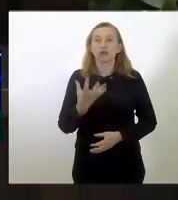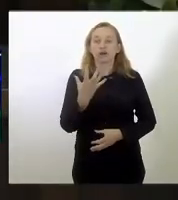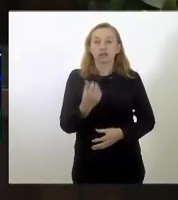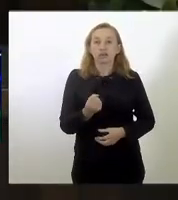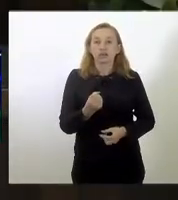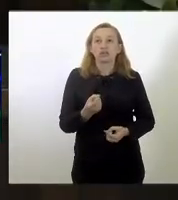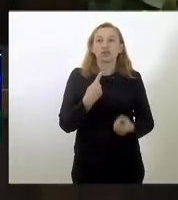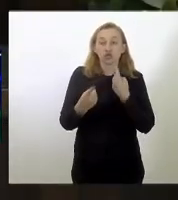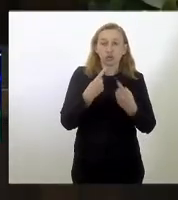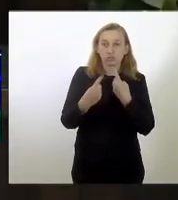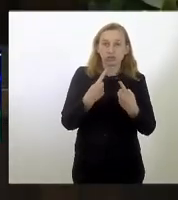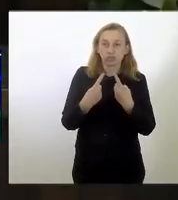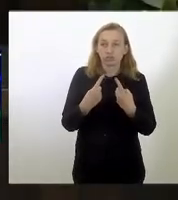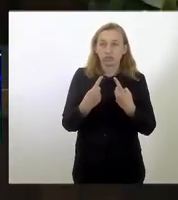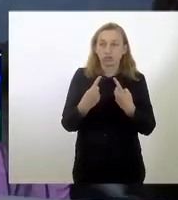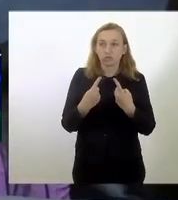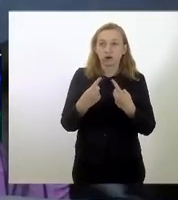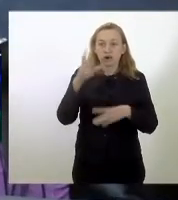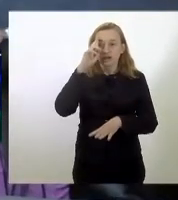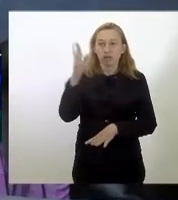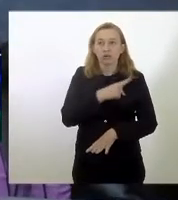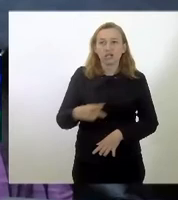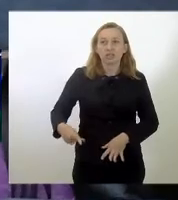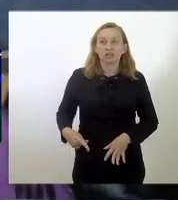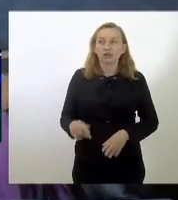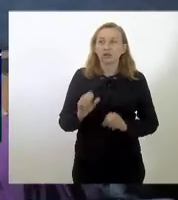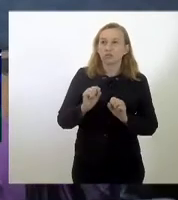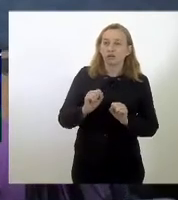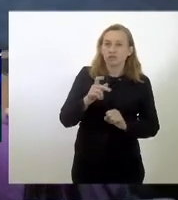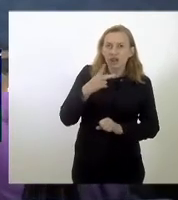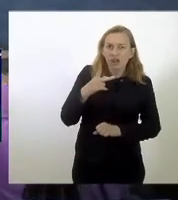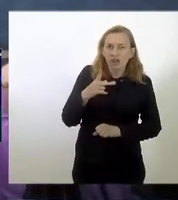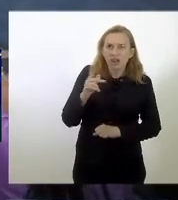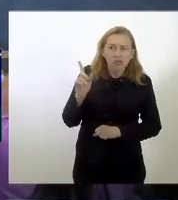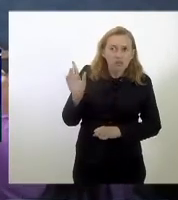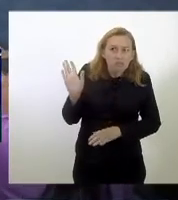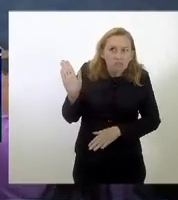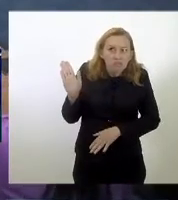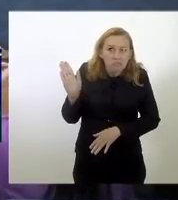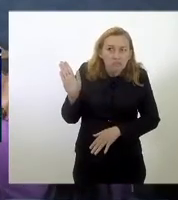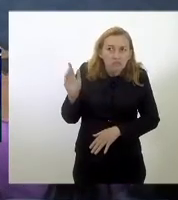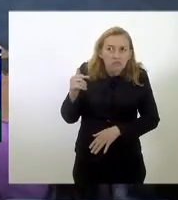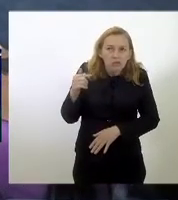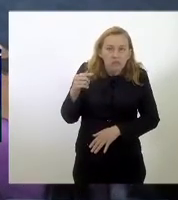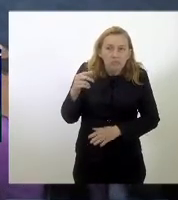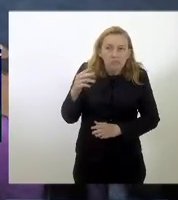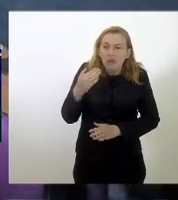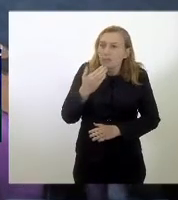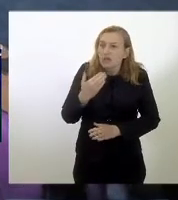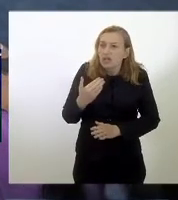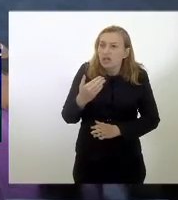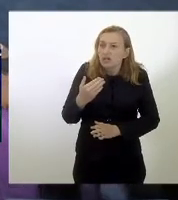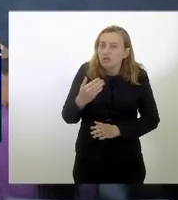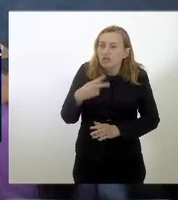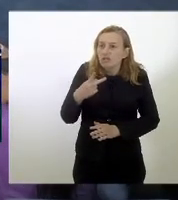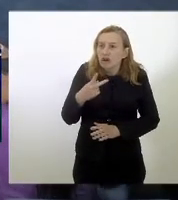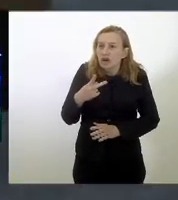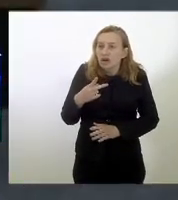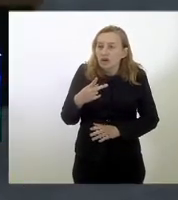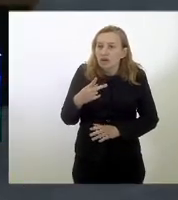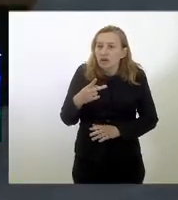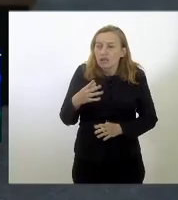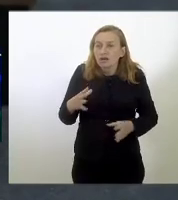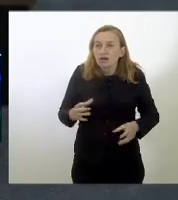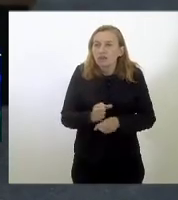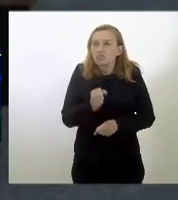emitidos em discussão. Senhor presidente, sim. O senhor me pulou? Não entendi. O senhor não está colhendo parecer? Sim. E a tributação